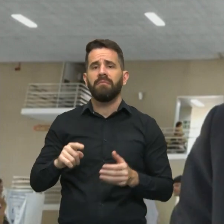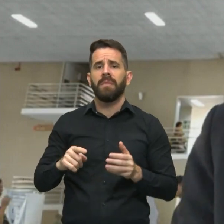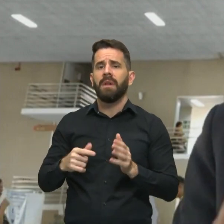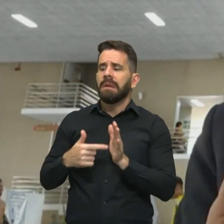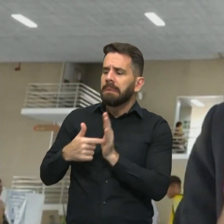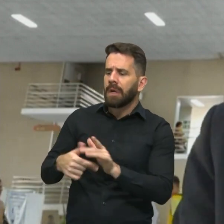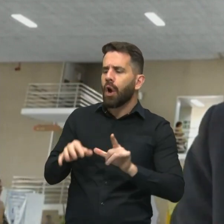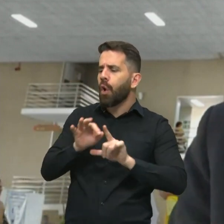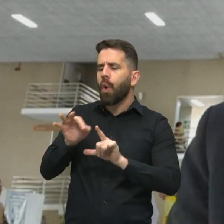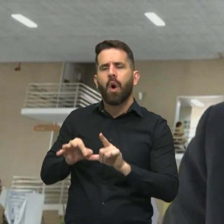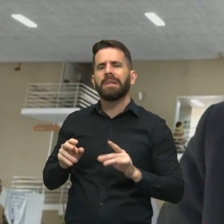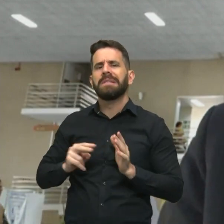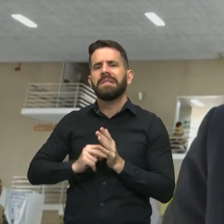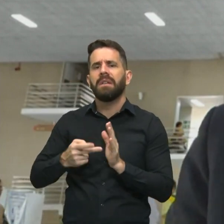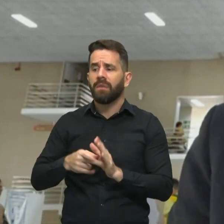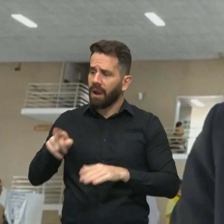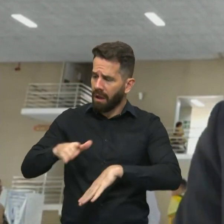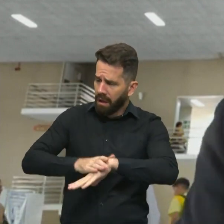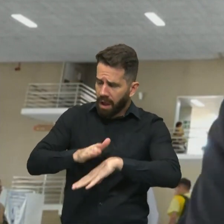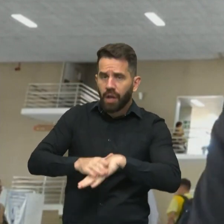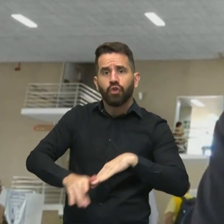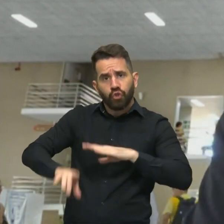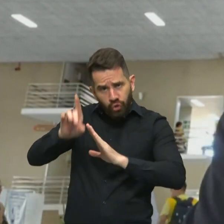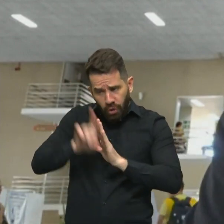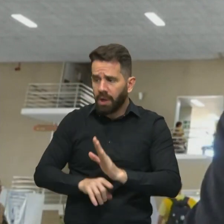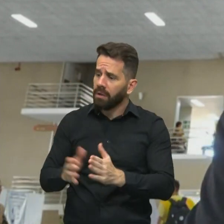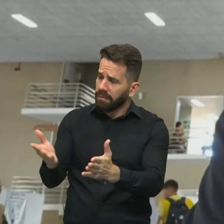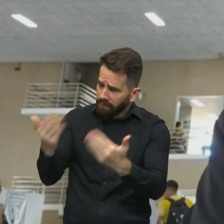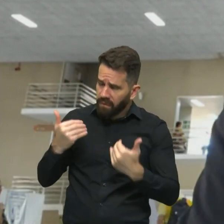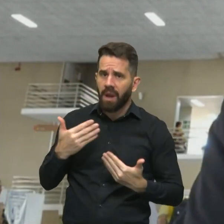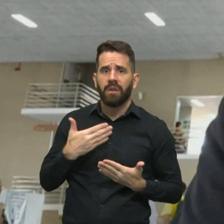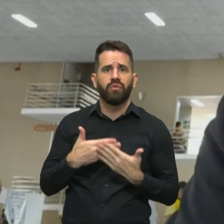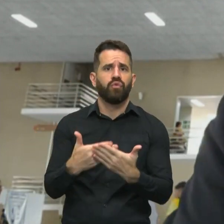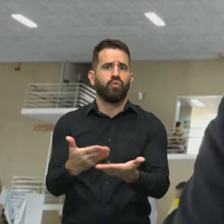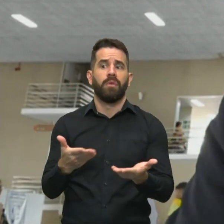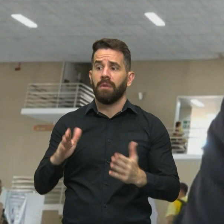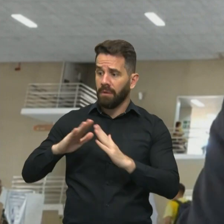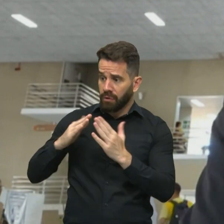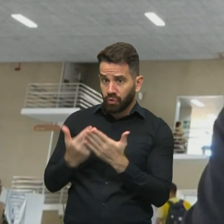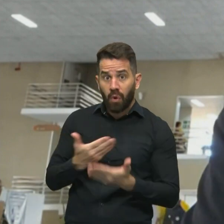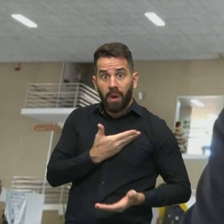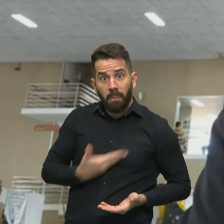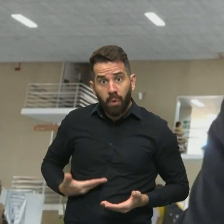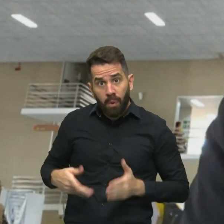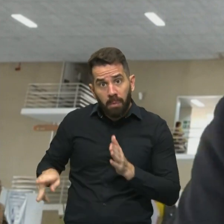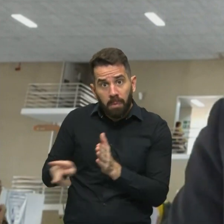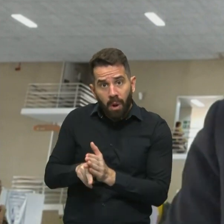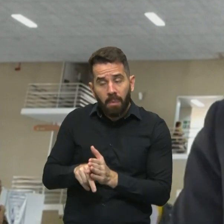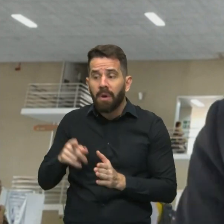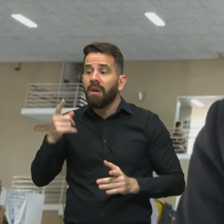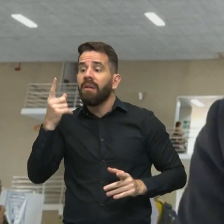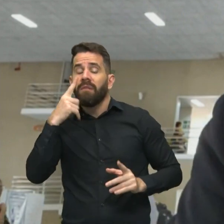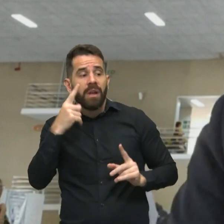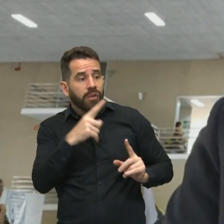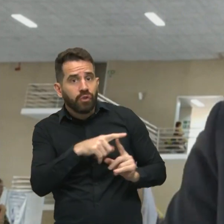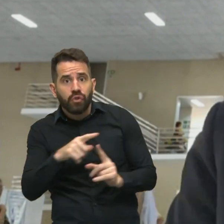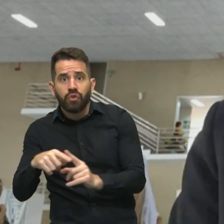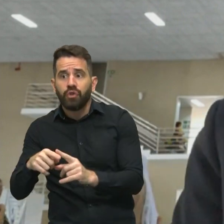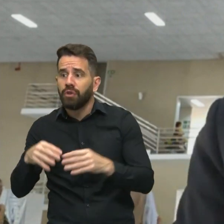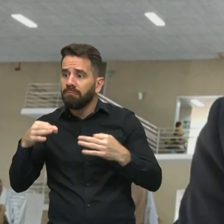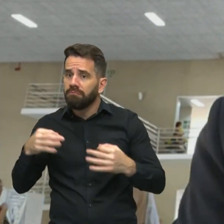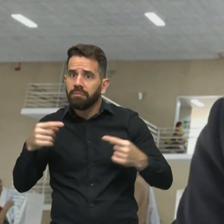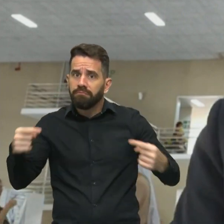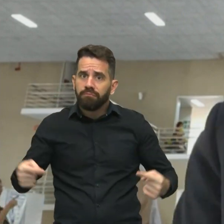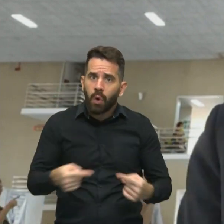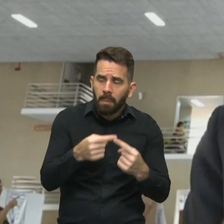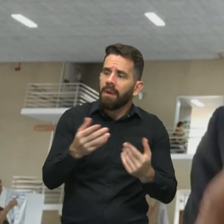venham fazer universidade pública, tem se você é de escola pública, né, verifique qual cota você se encaixa, se inscreva, venha